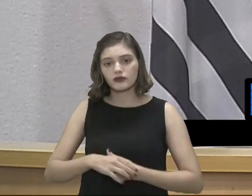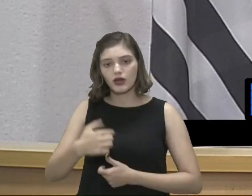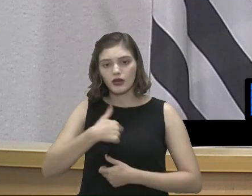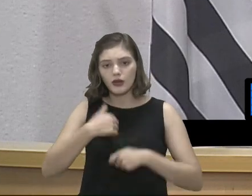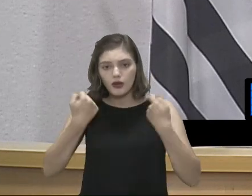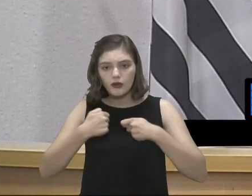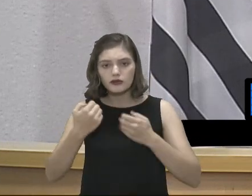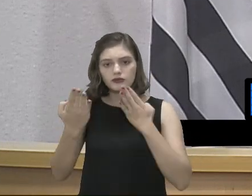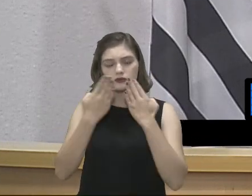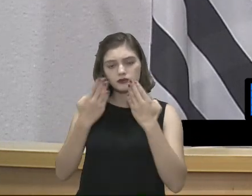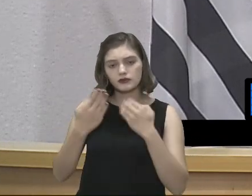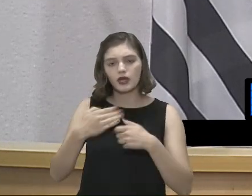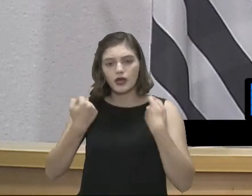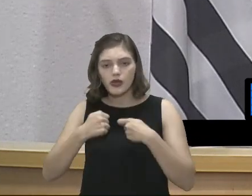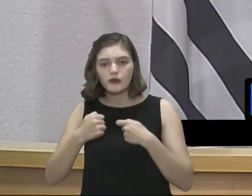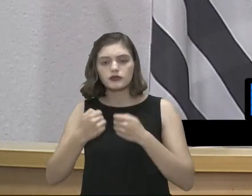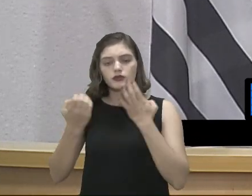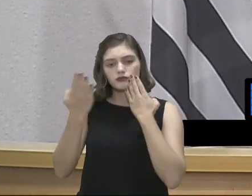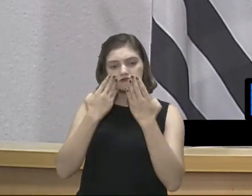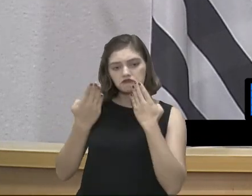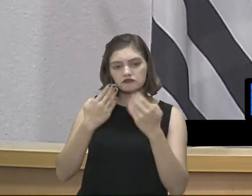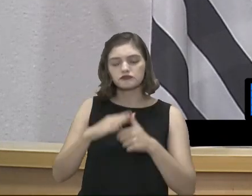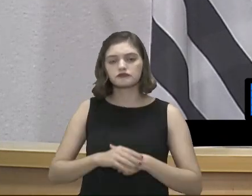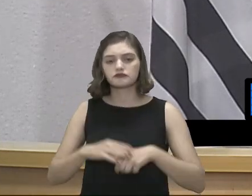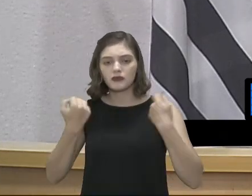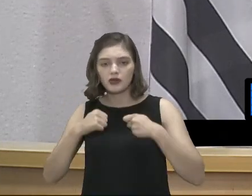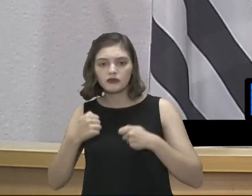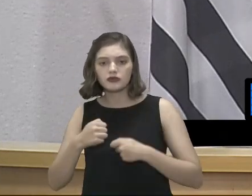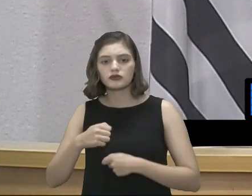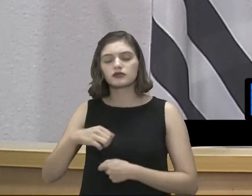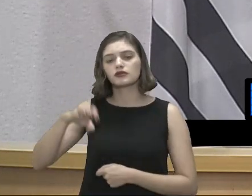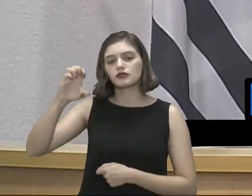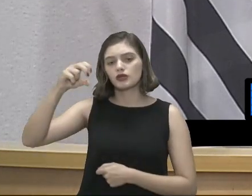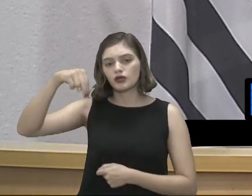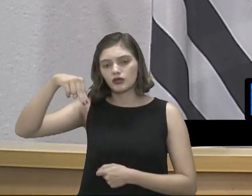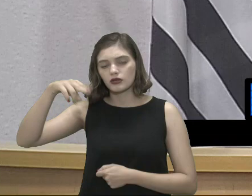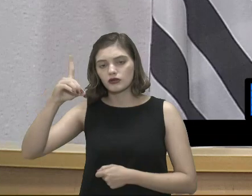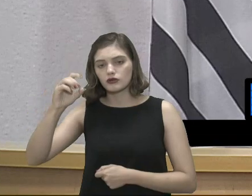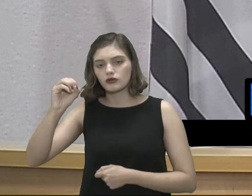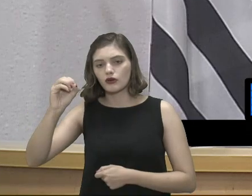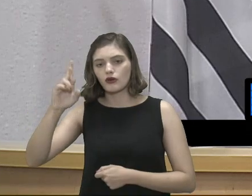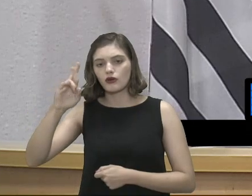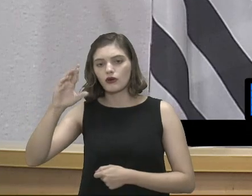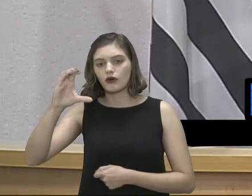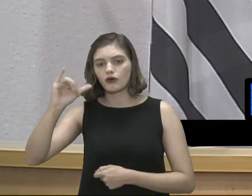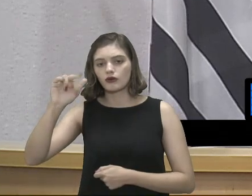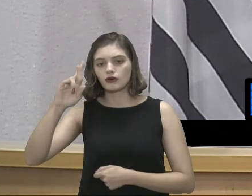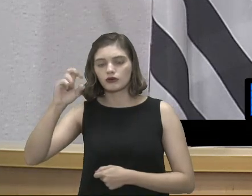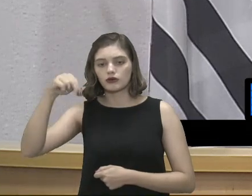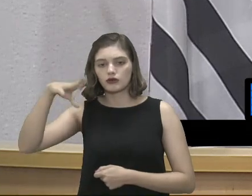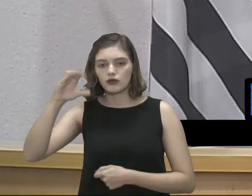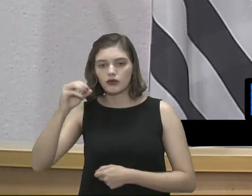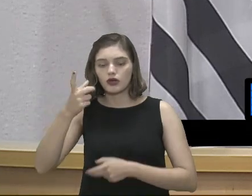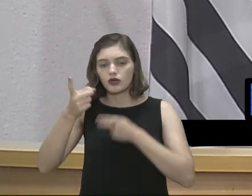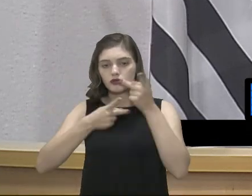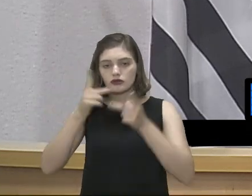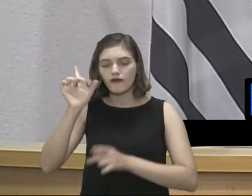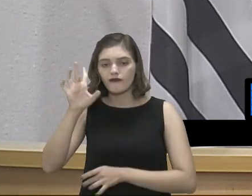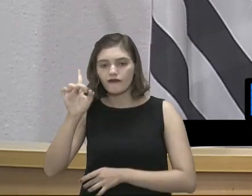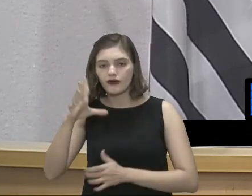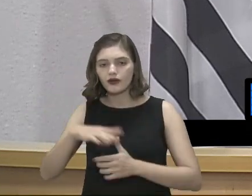preciso de psicóloga, preciso de psiquiatra, preciso de endocrinologista. Mas não, só estão falando